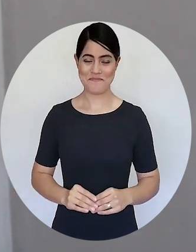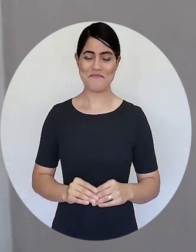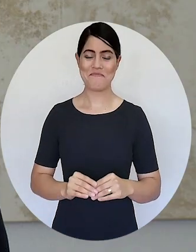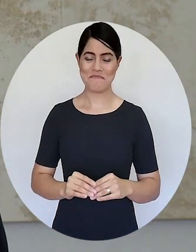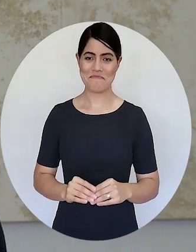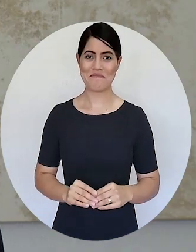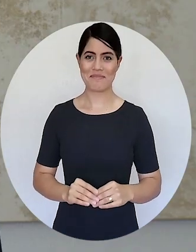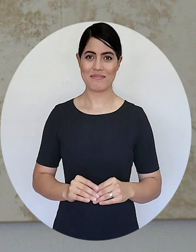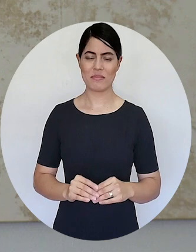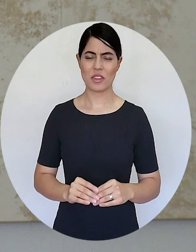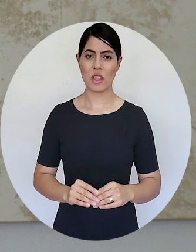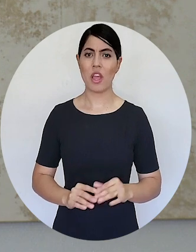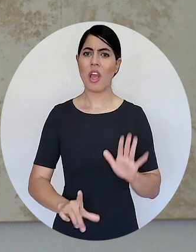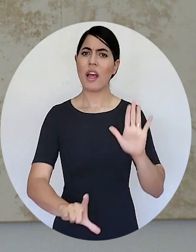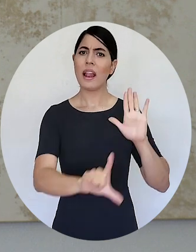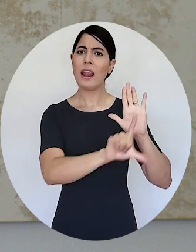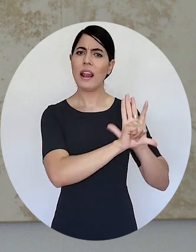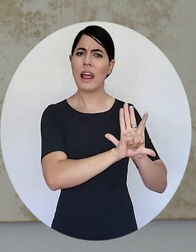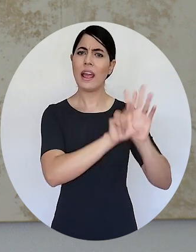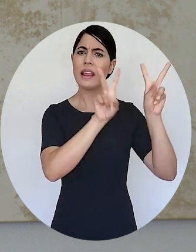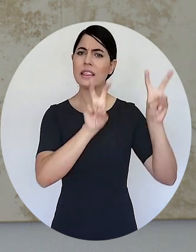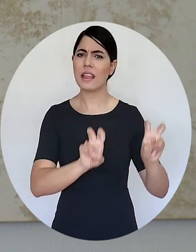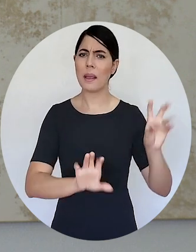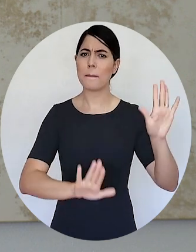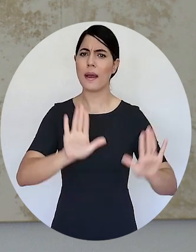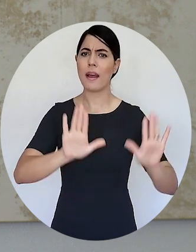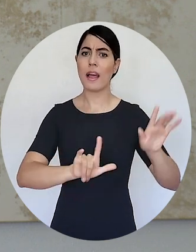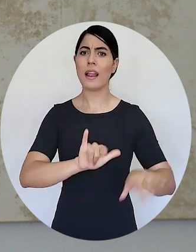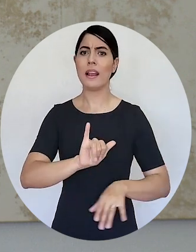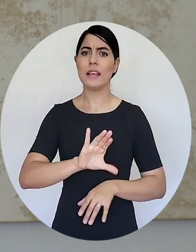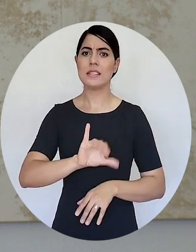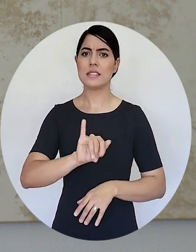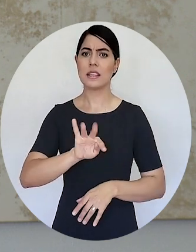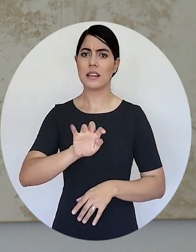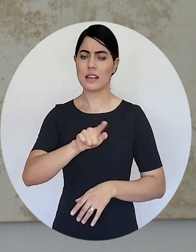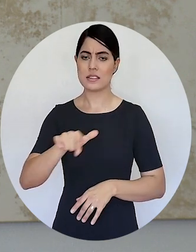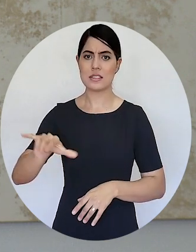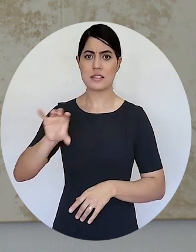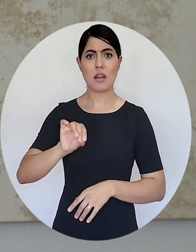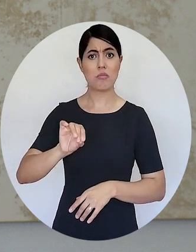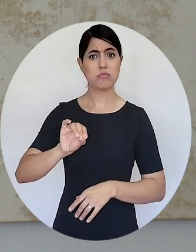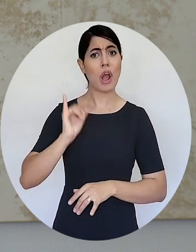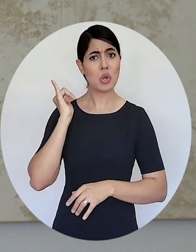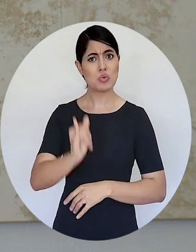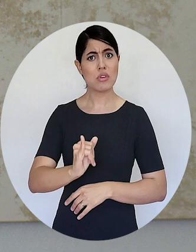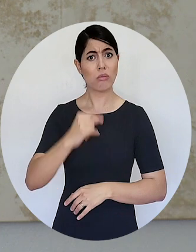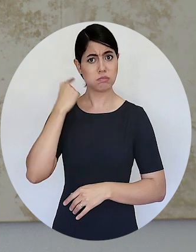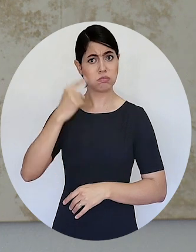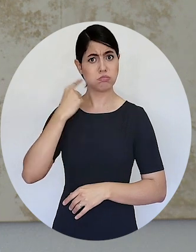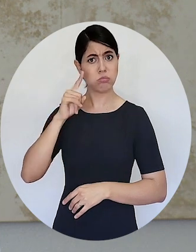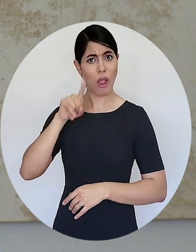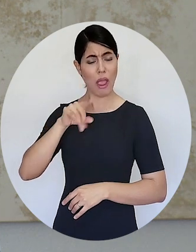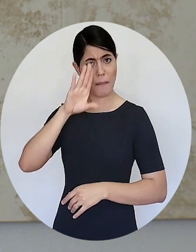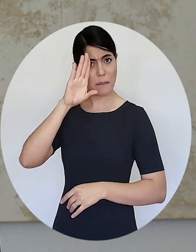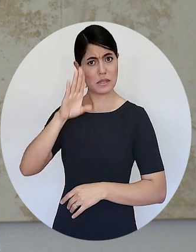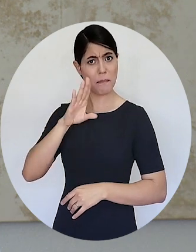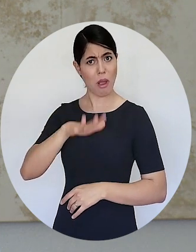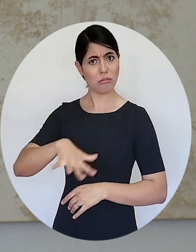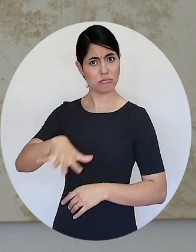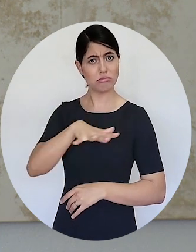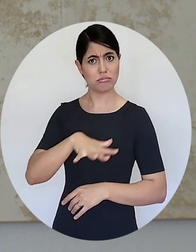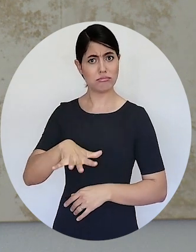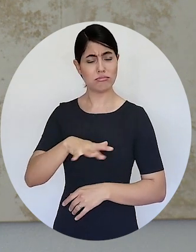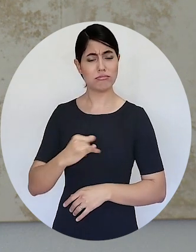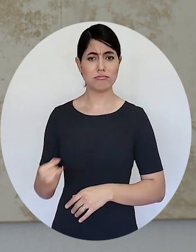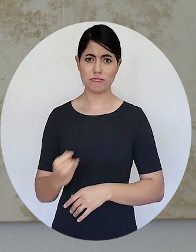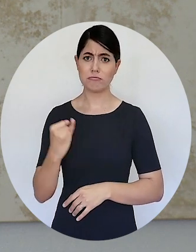conferir. A própria lei de licitações estabelece a advocacia como profissão singular. O provimento da